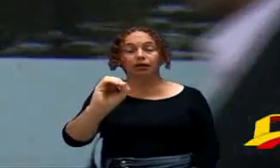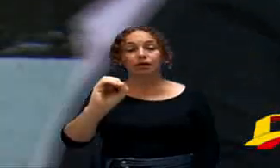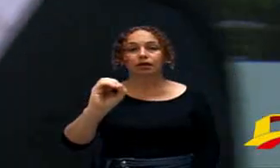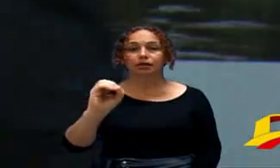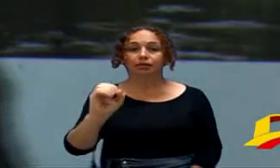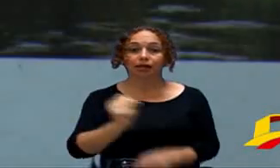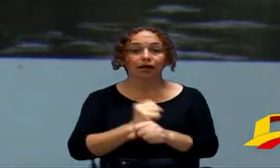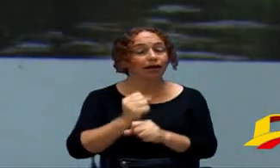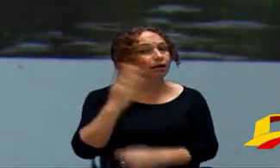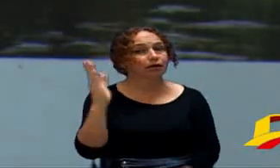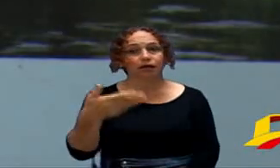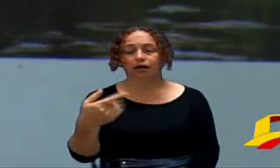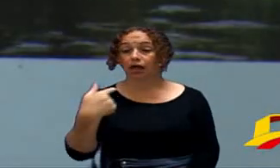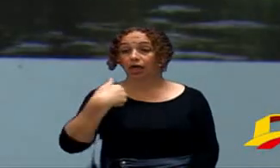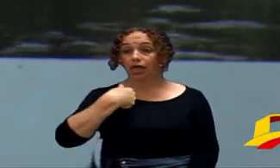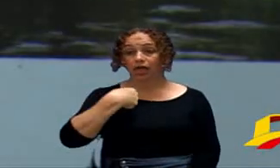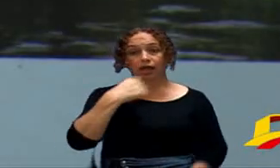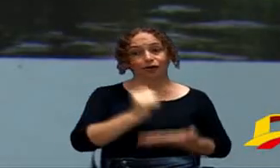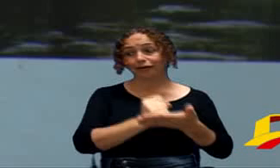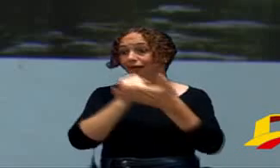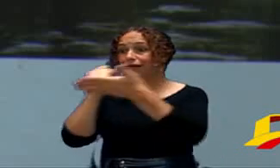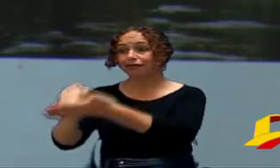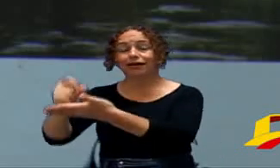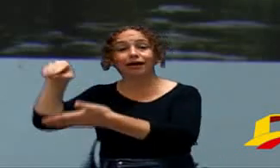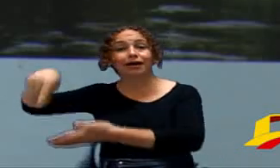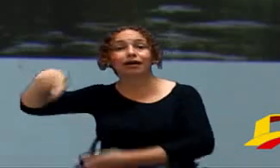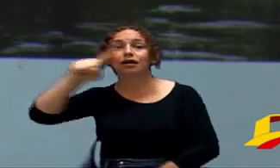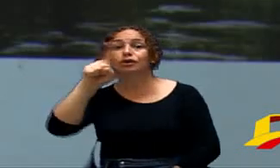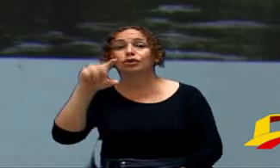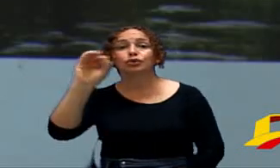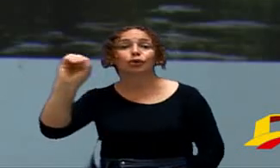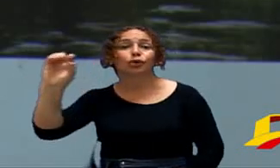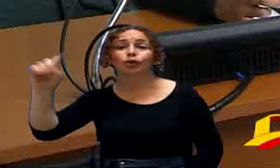Eu que trouxe ele para o zoológico. Agora, fala em competência.